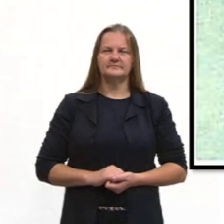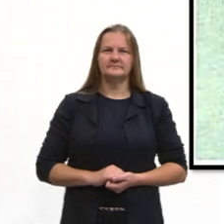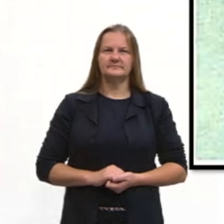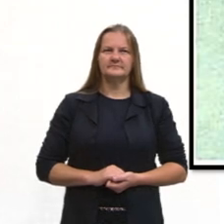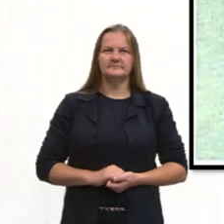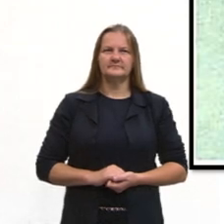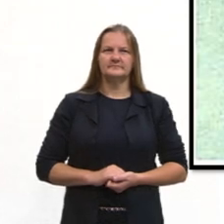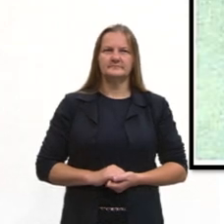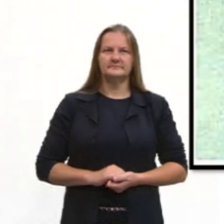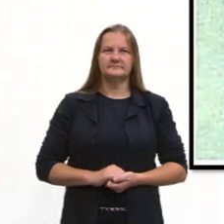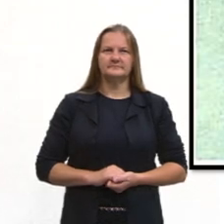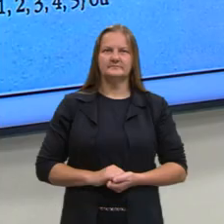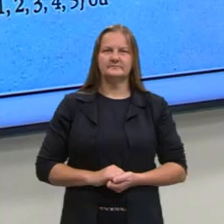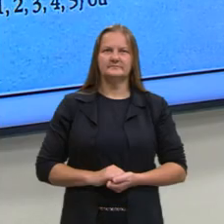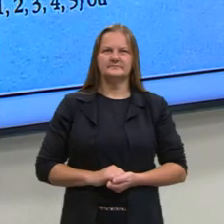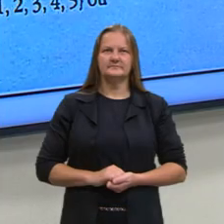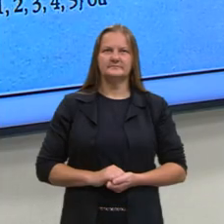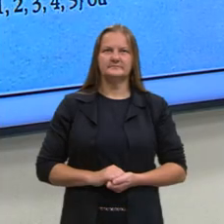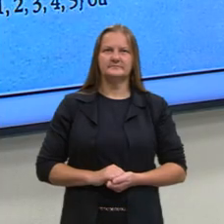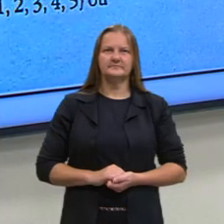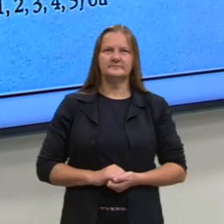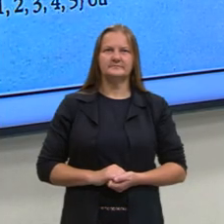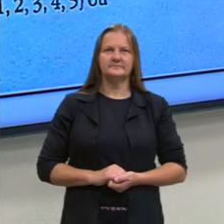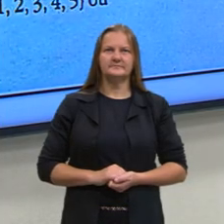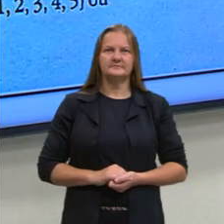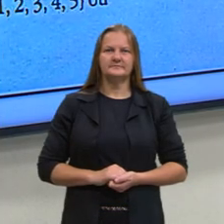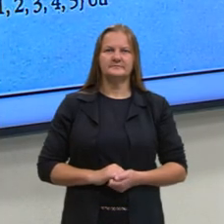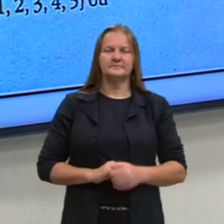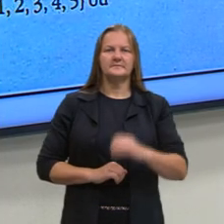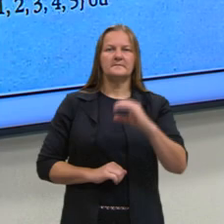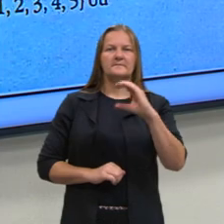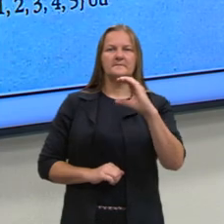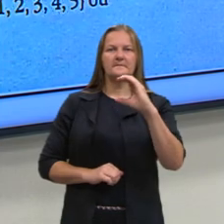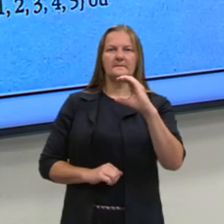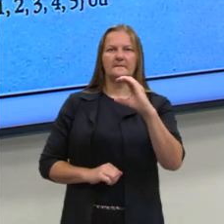bom então aqui eu tenho um está contido